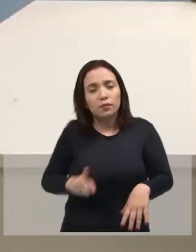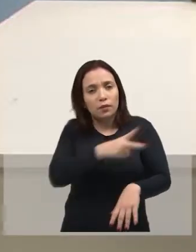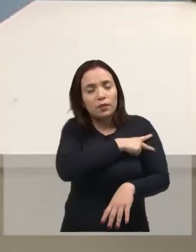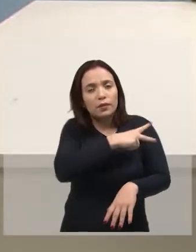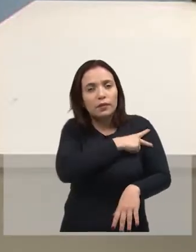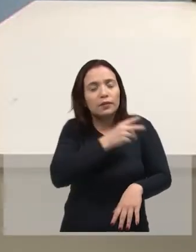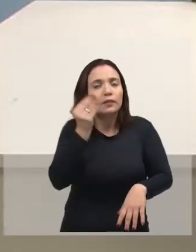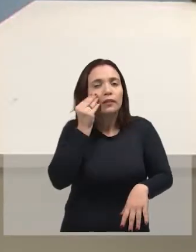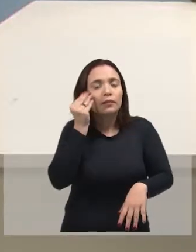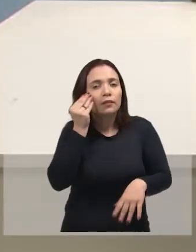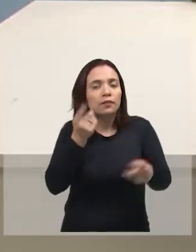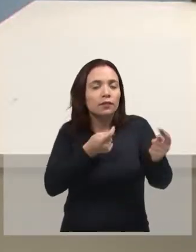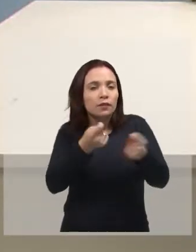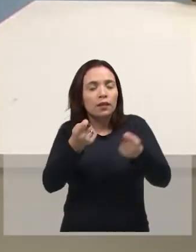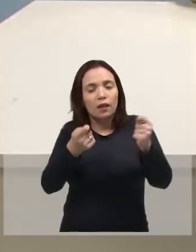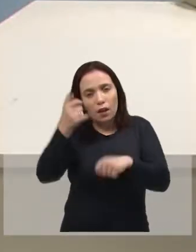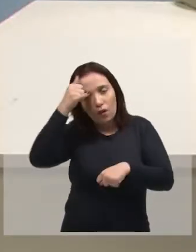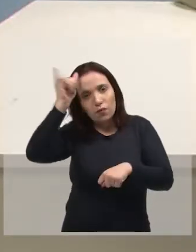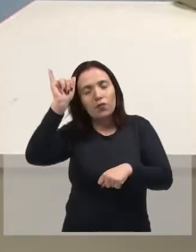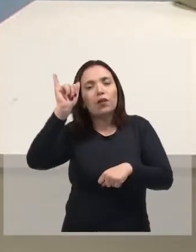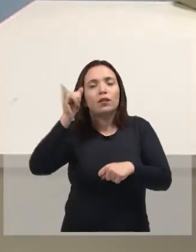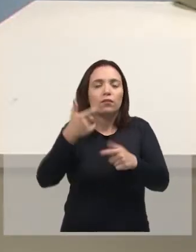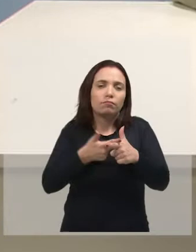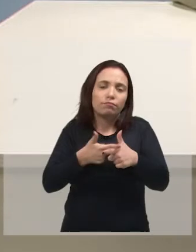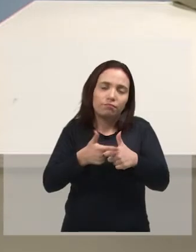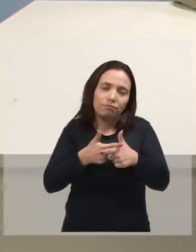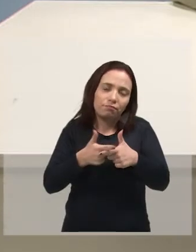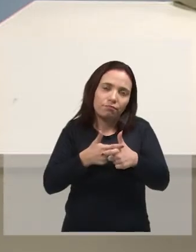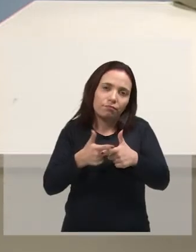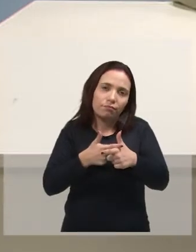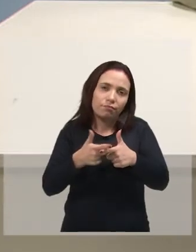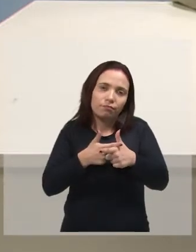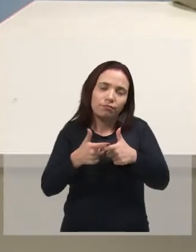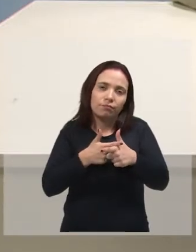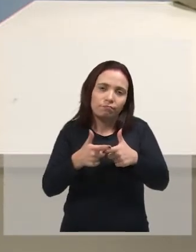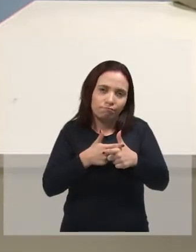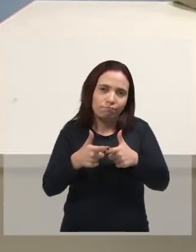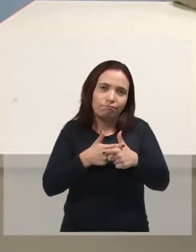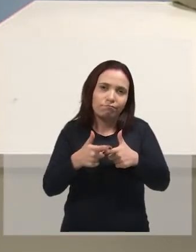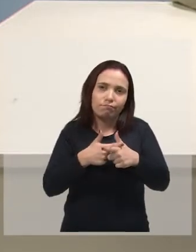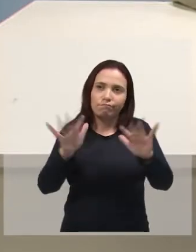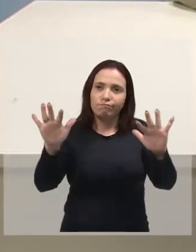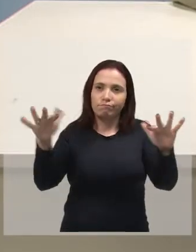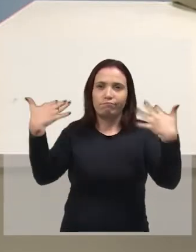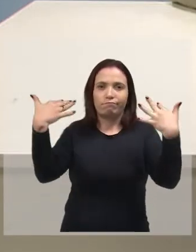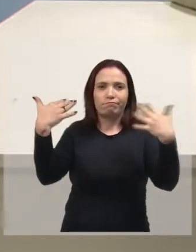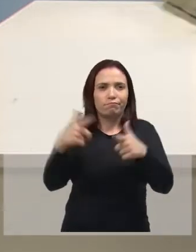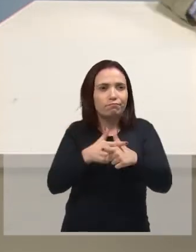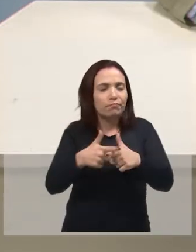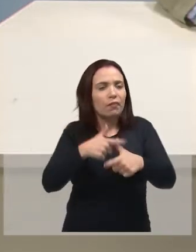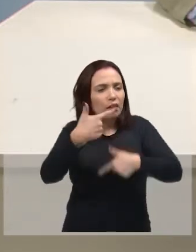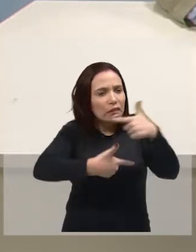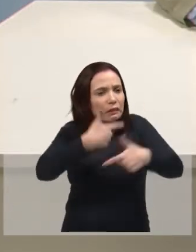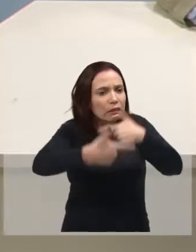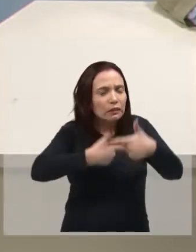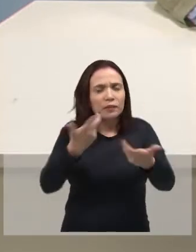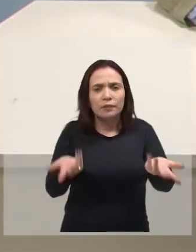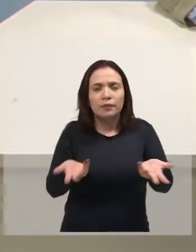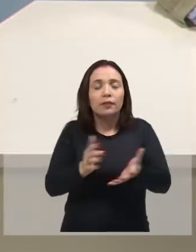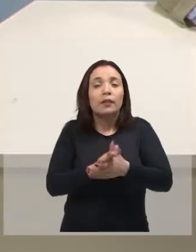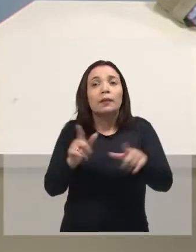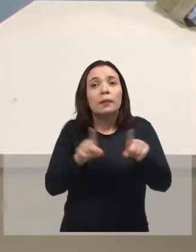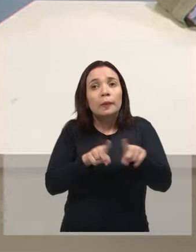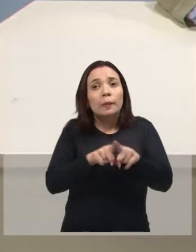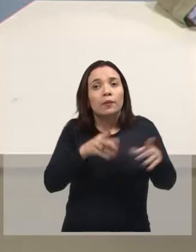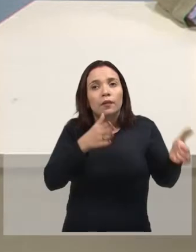se desvencilhar para não se desgastar tanto com essa queima de energia desnecessária. Eu acho que sim. E, de um